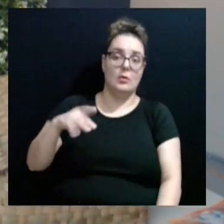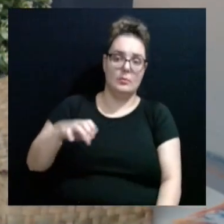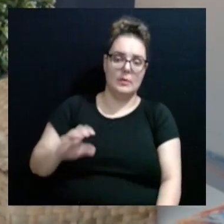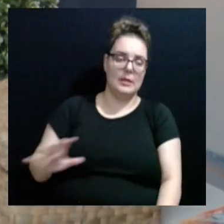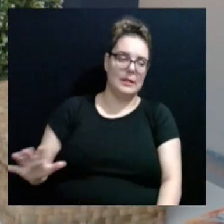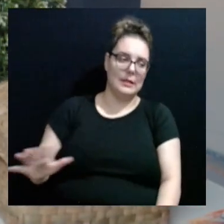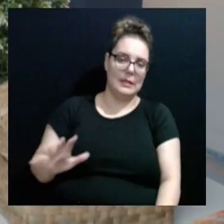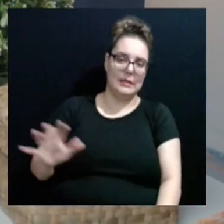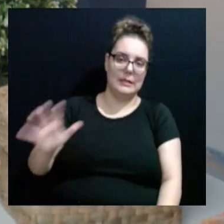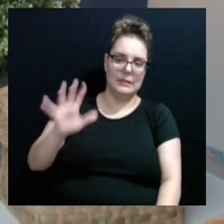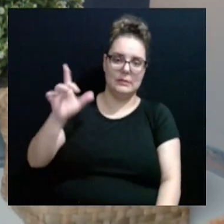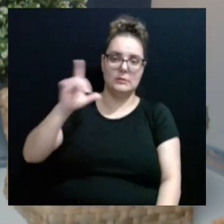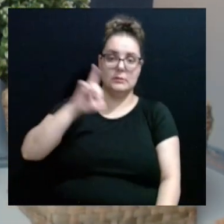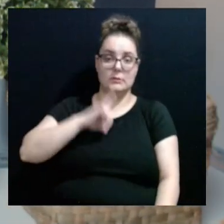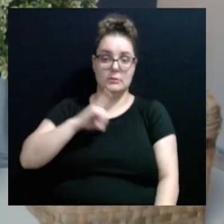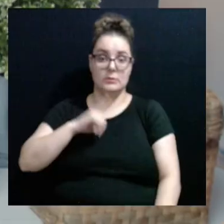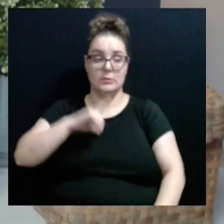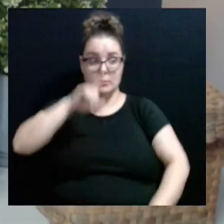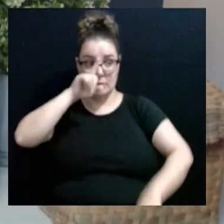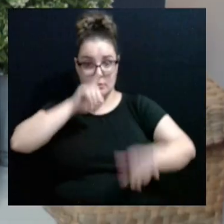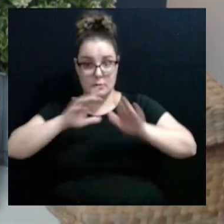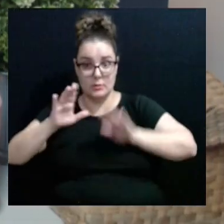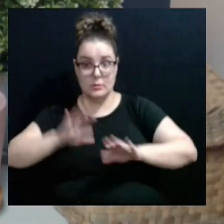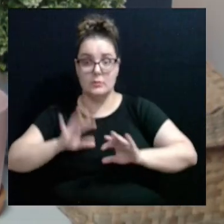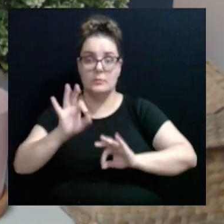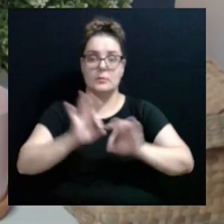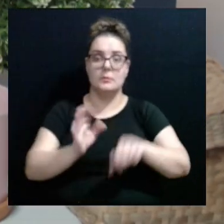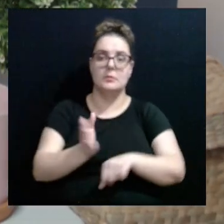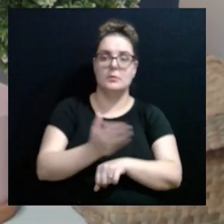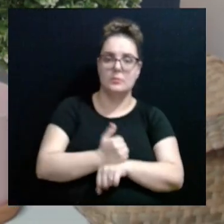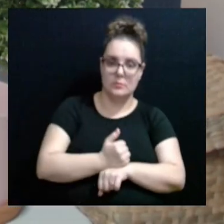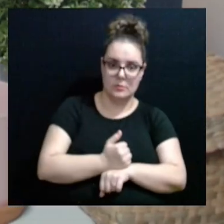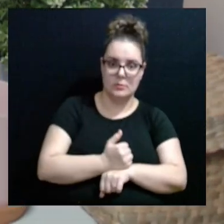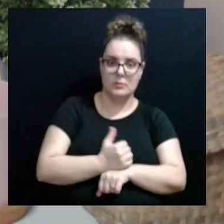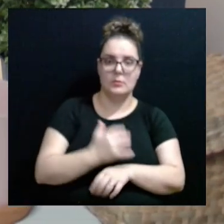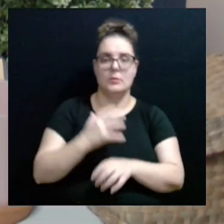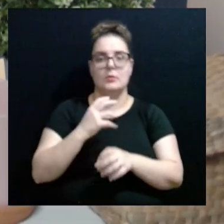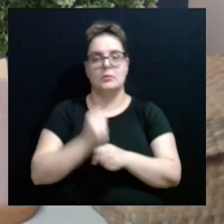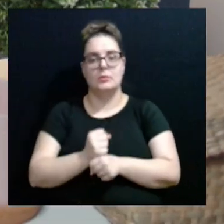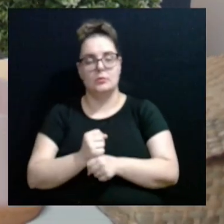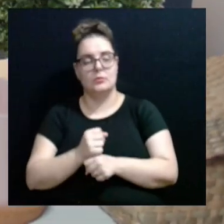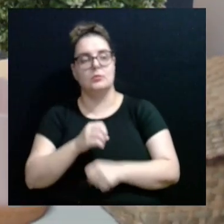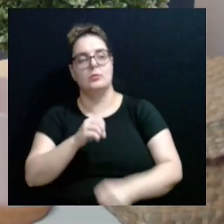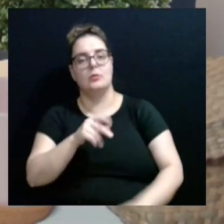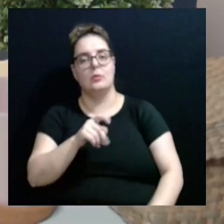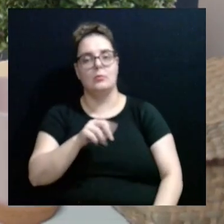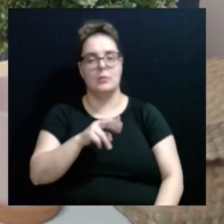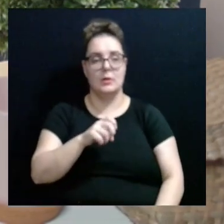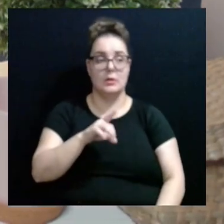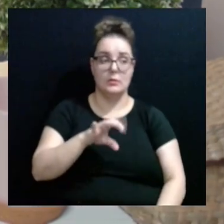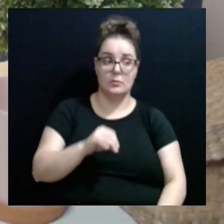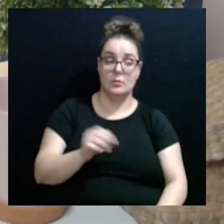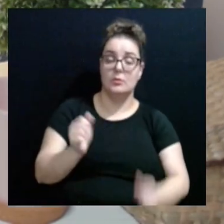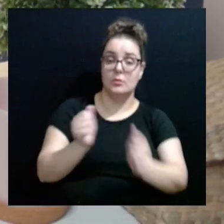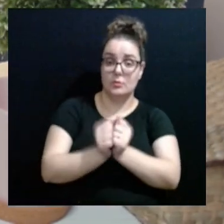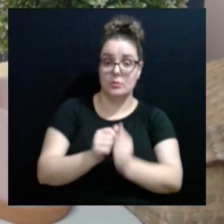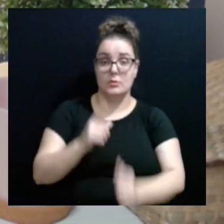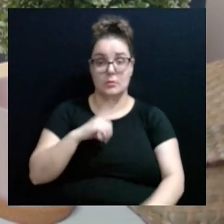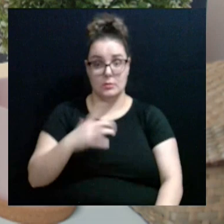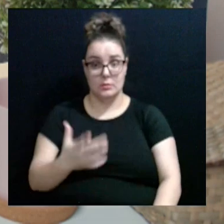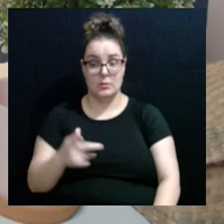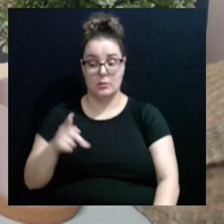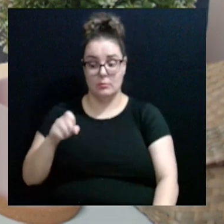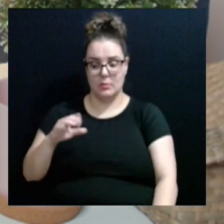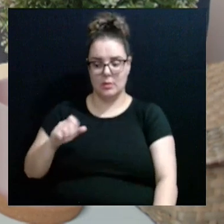ter esse cuidado de forma antecipada, né? Junto à sua operadora, várias têm, você já deixa o seu pacote internacional